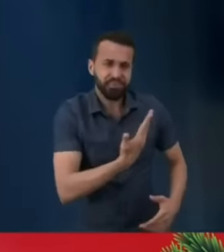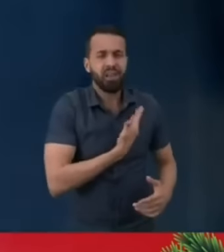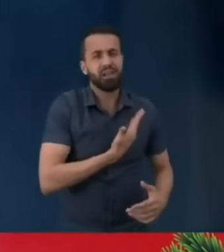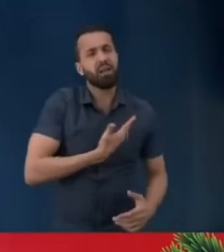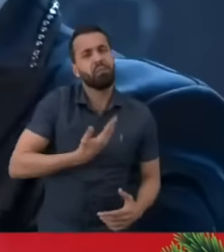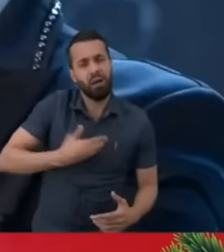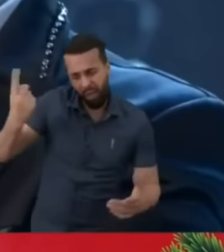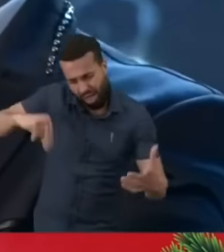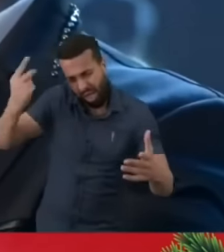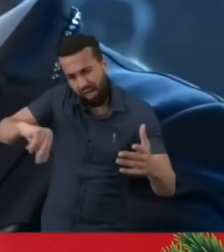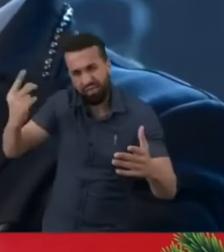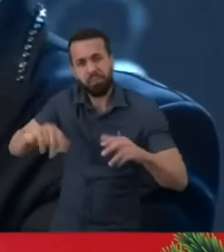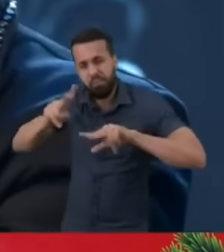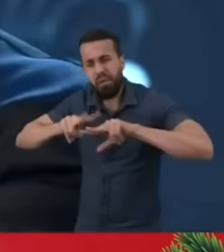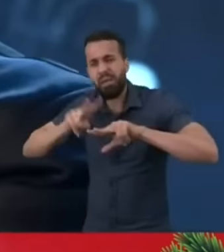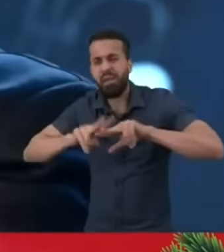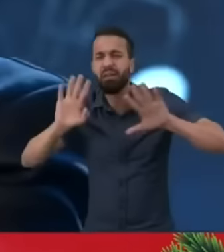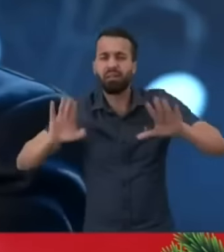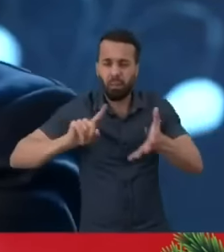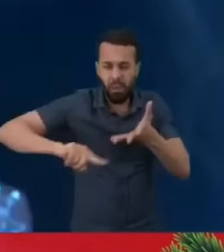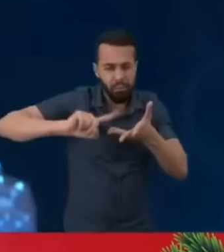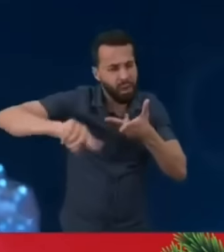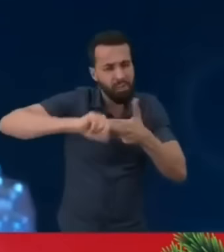me prenda, faça tudo comigo.